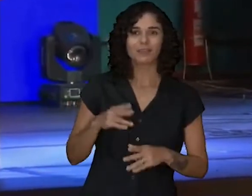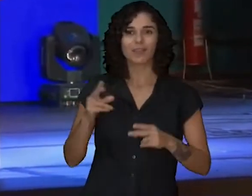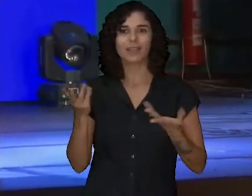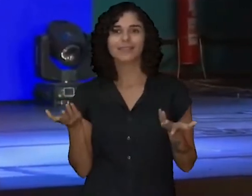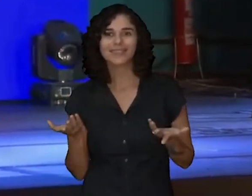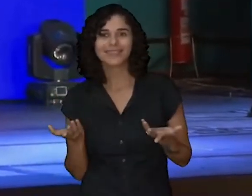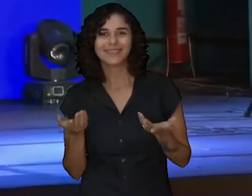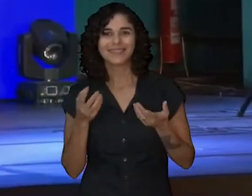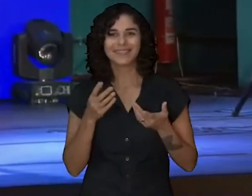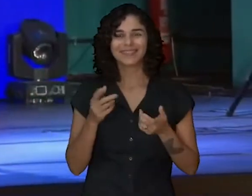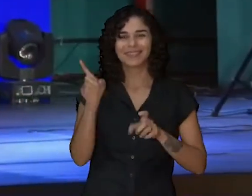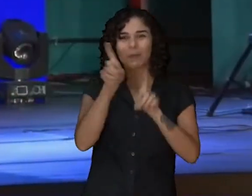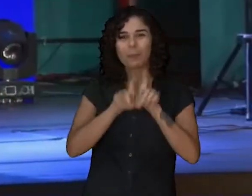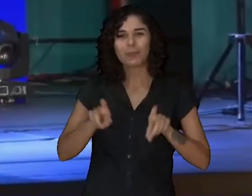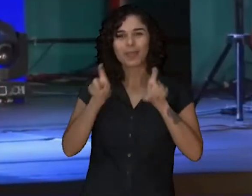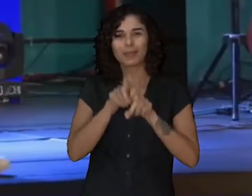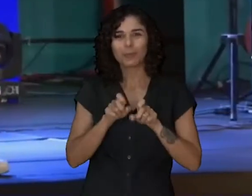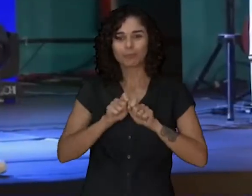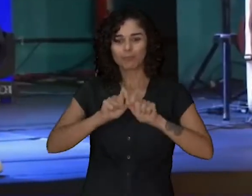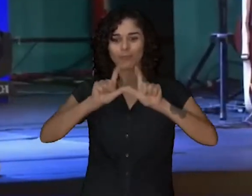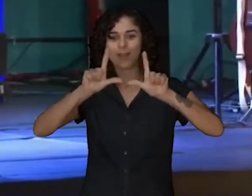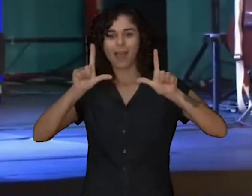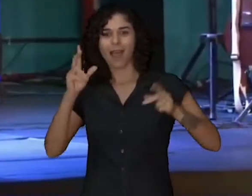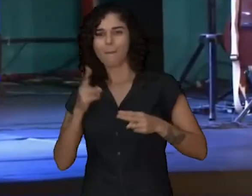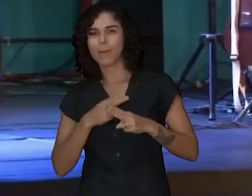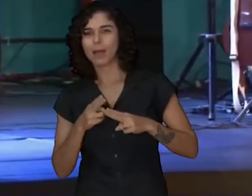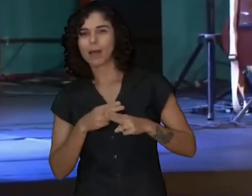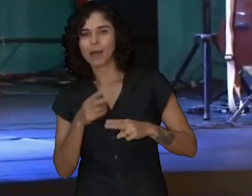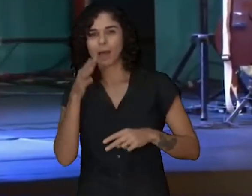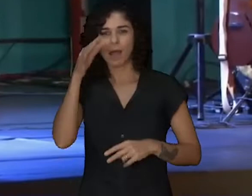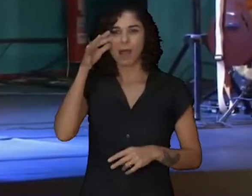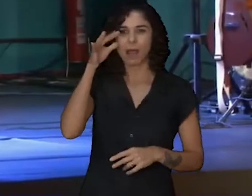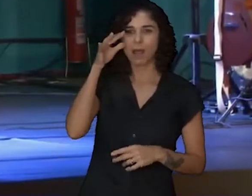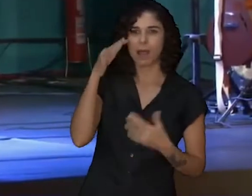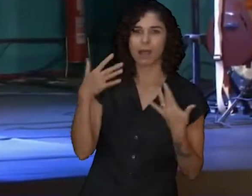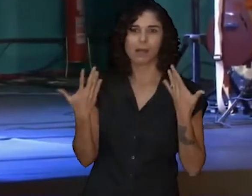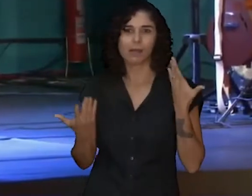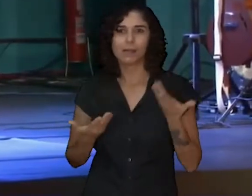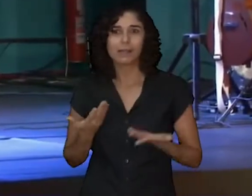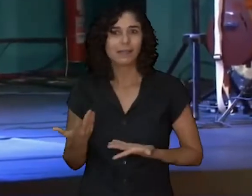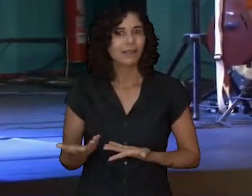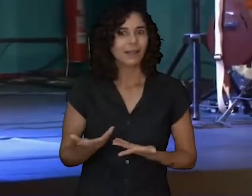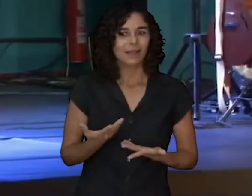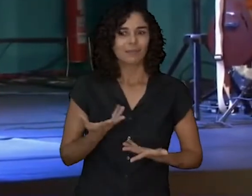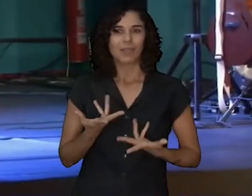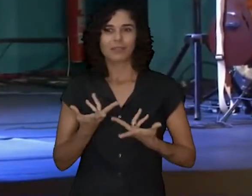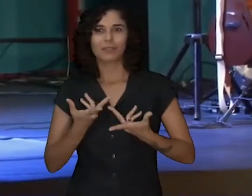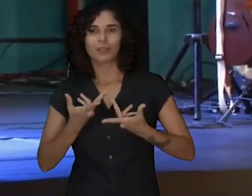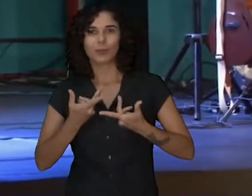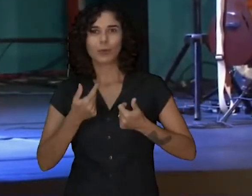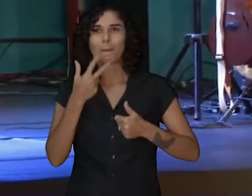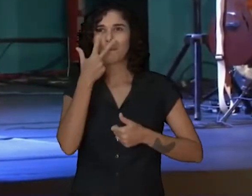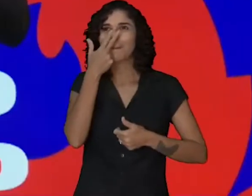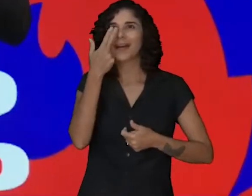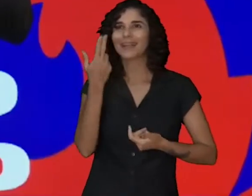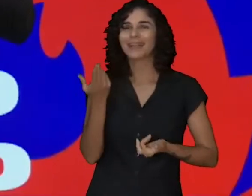que maravilhoso é fazer coisas que dão uma sensação falsa de